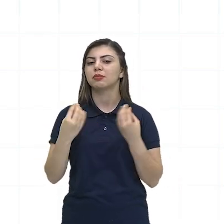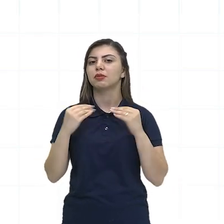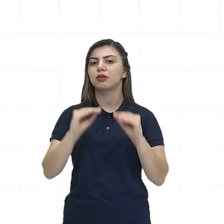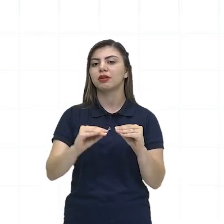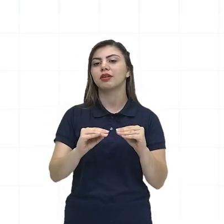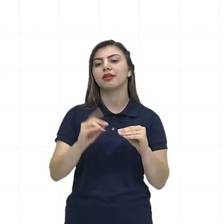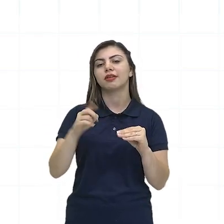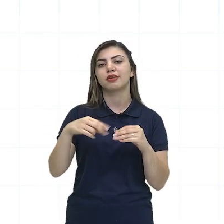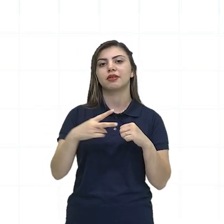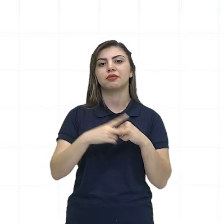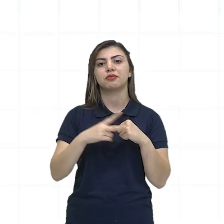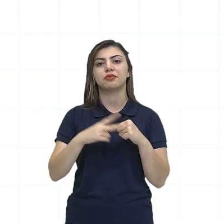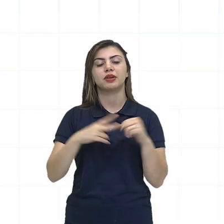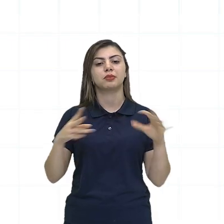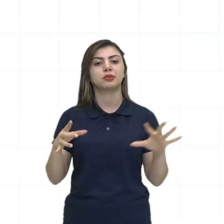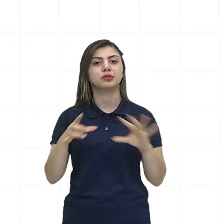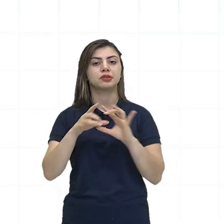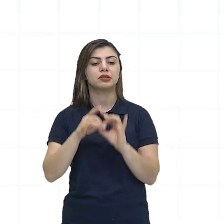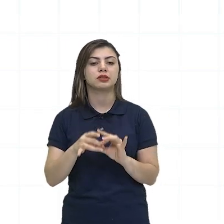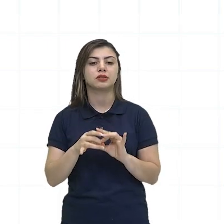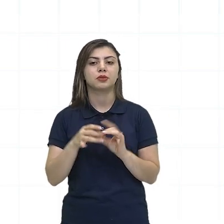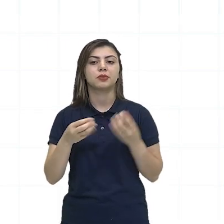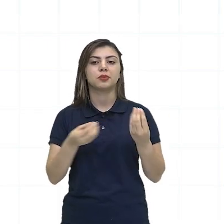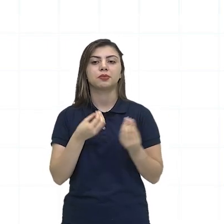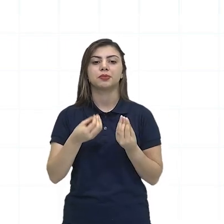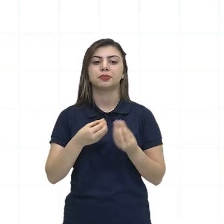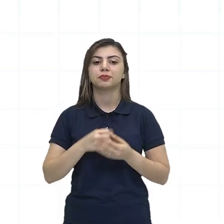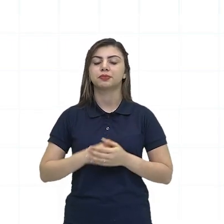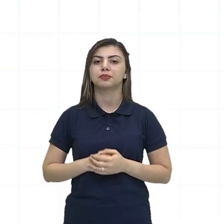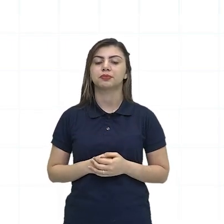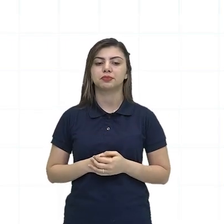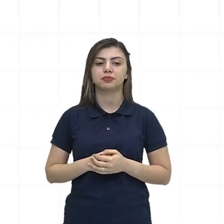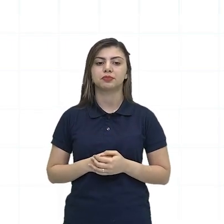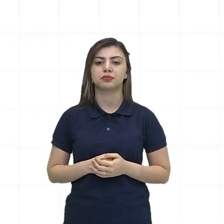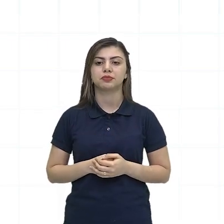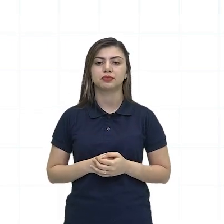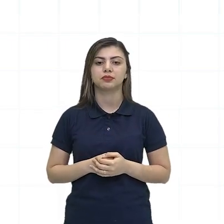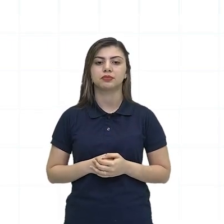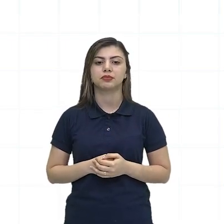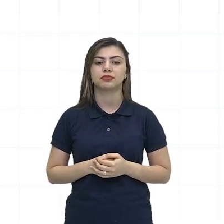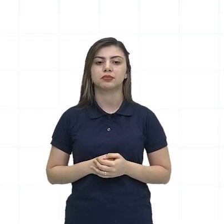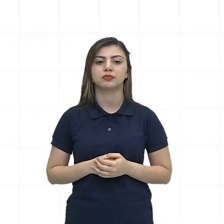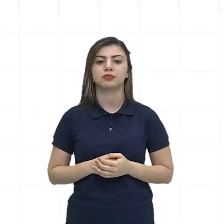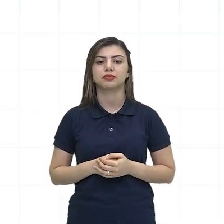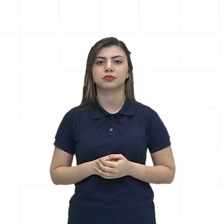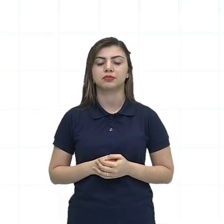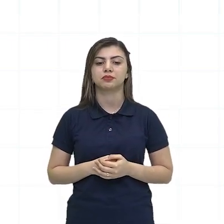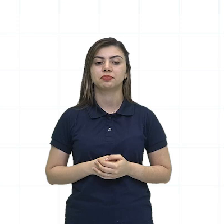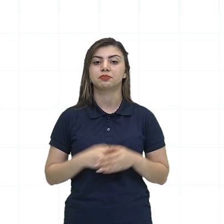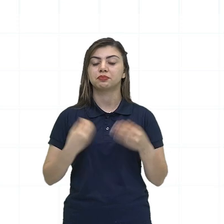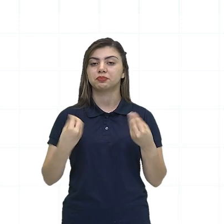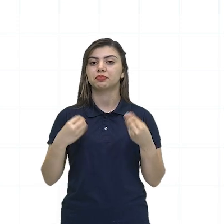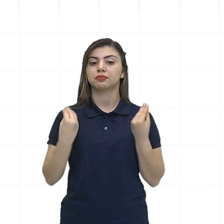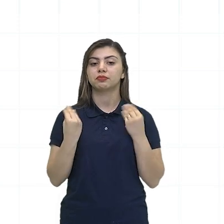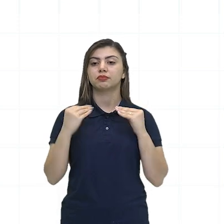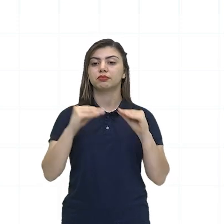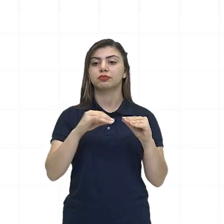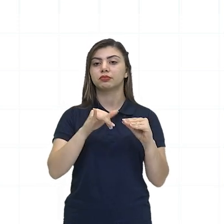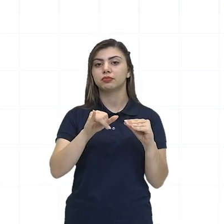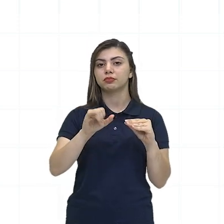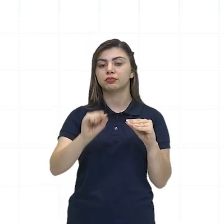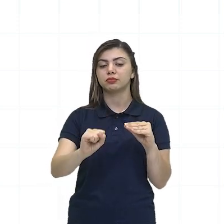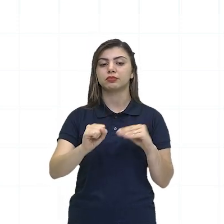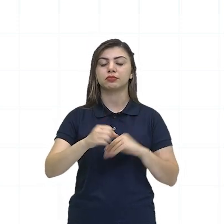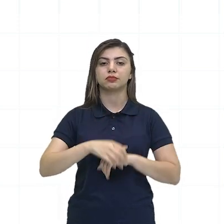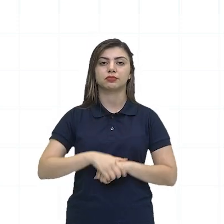verbo de ligação, né? Fica assim. My name is Paul. My name is Paul. Ok? Então,